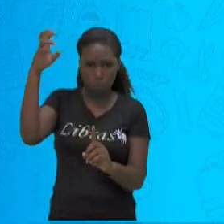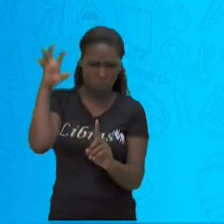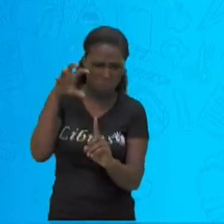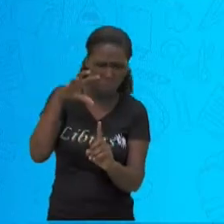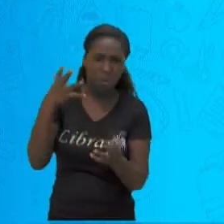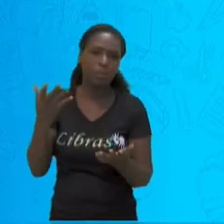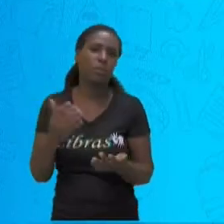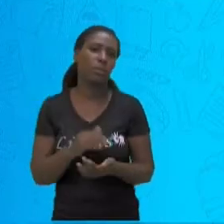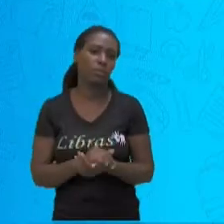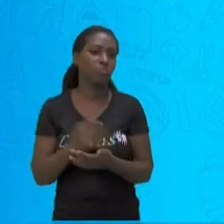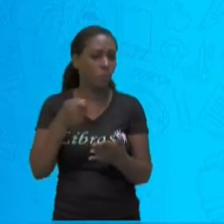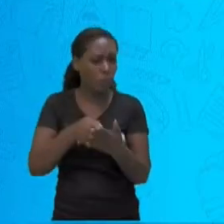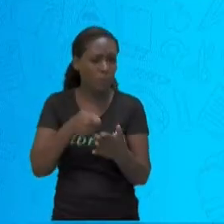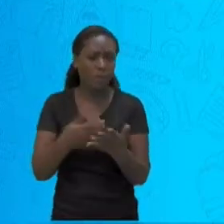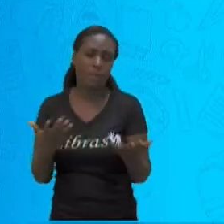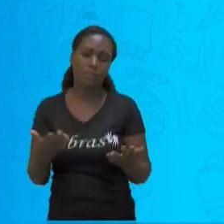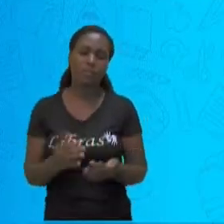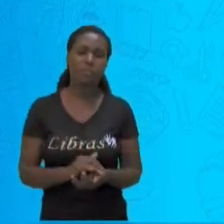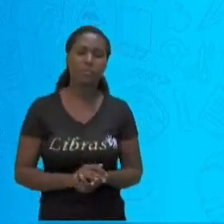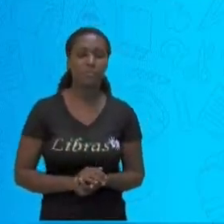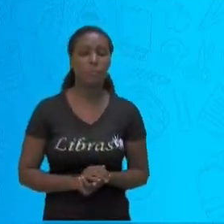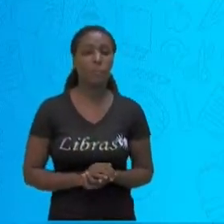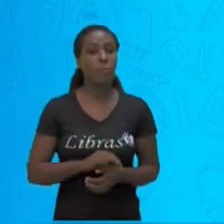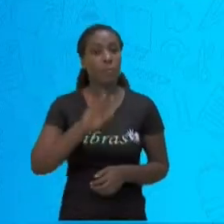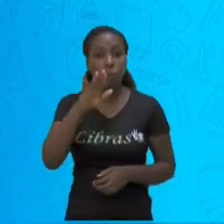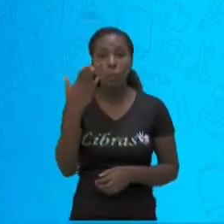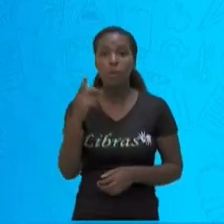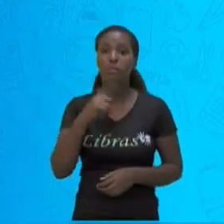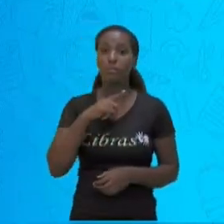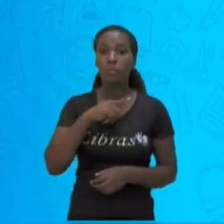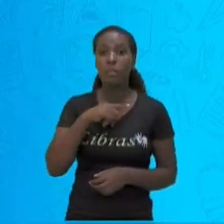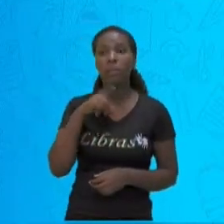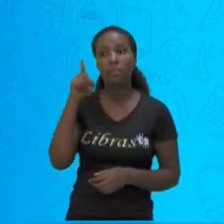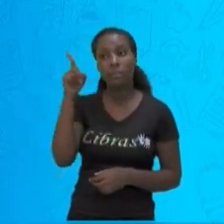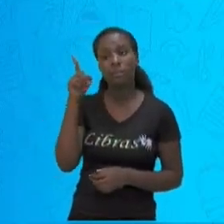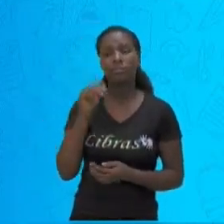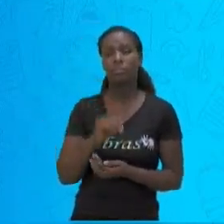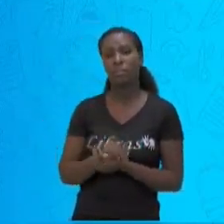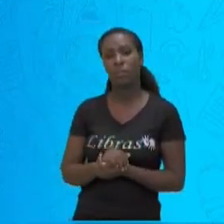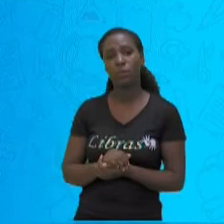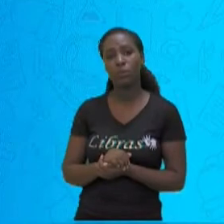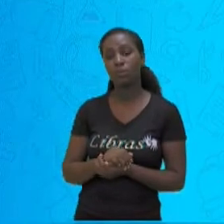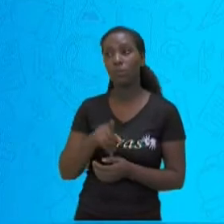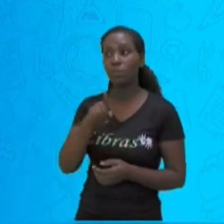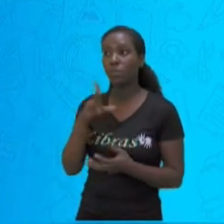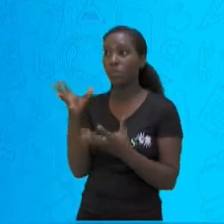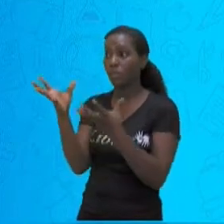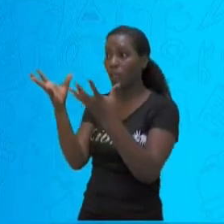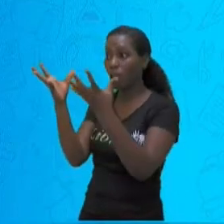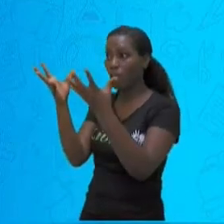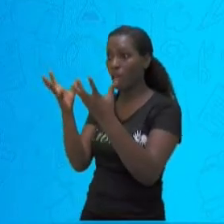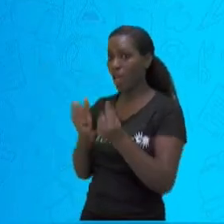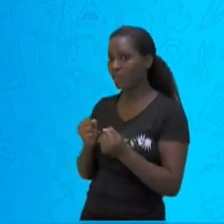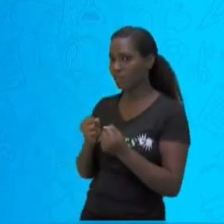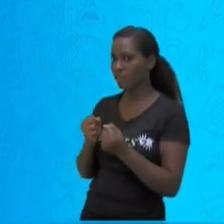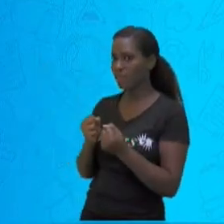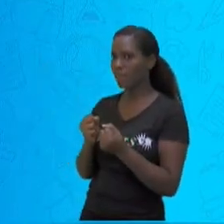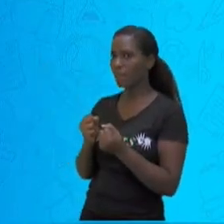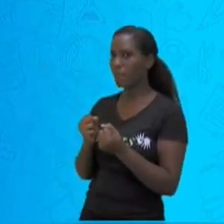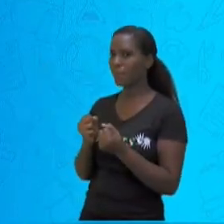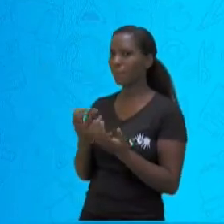Agora, quando há a aculturação, você recebe o que é de fora